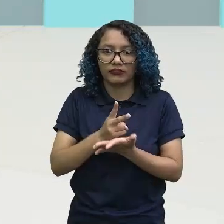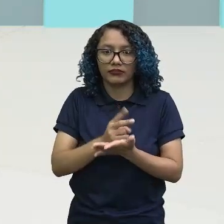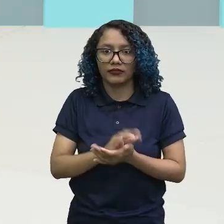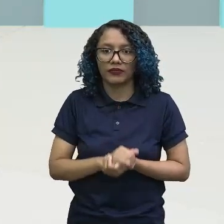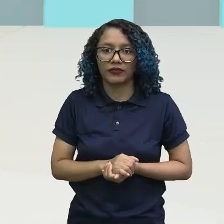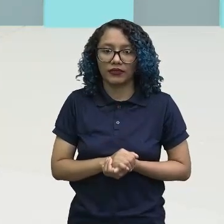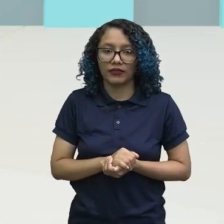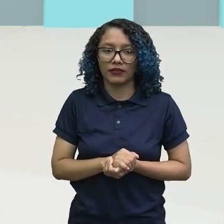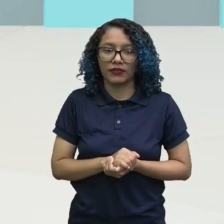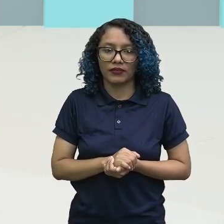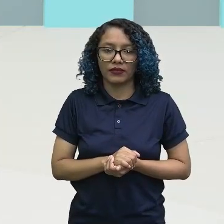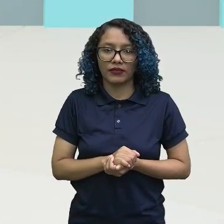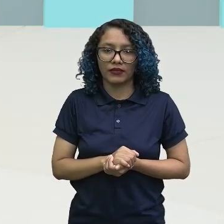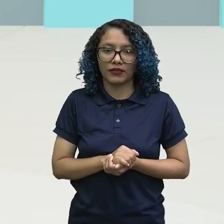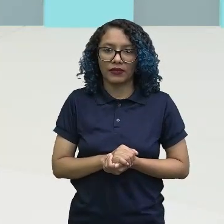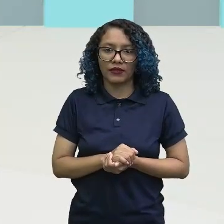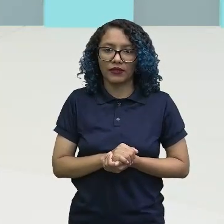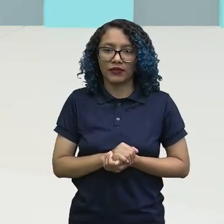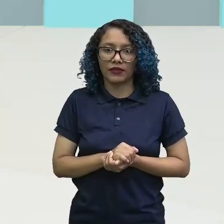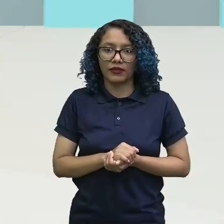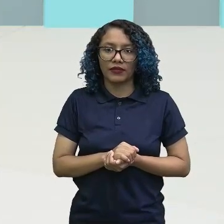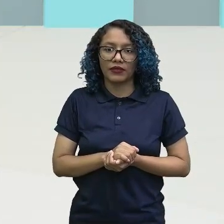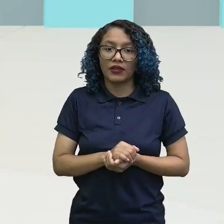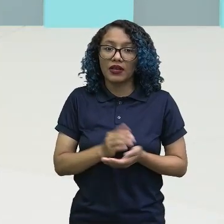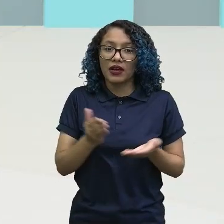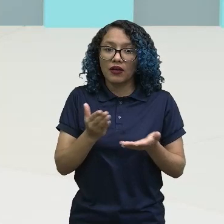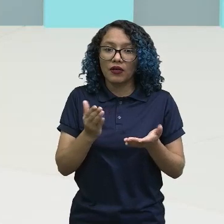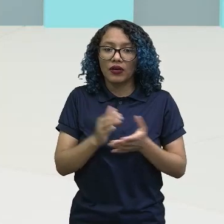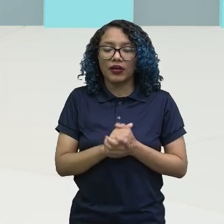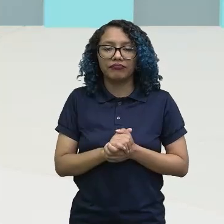temos agora as coordenadas